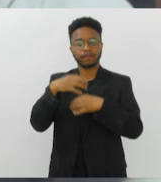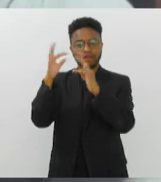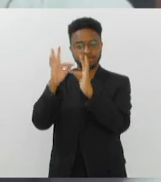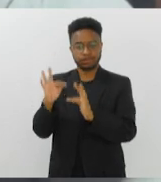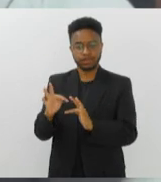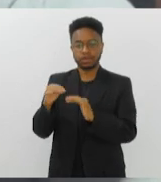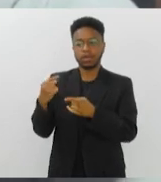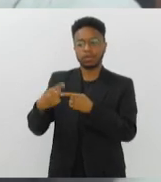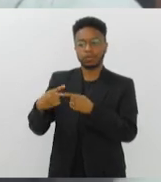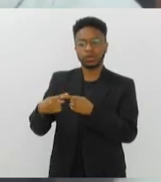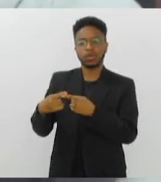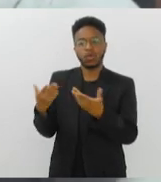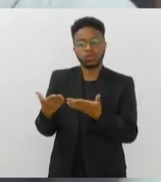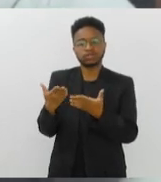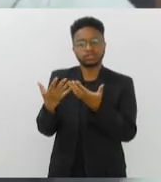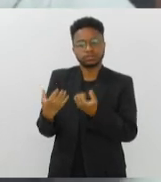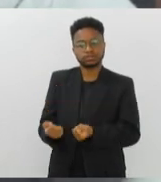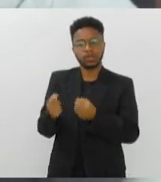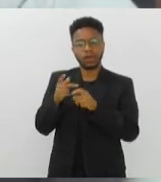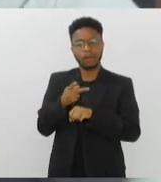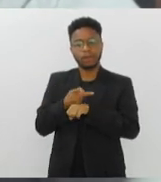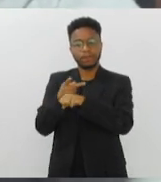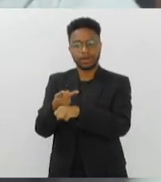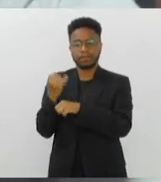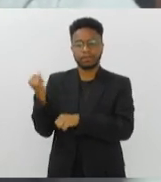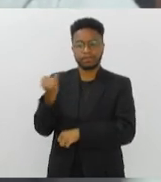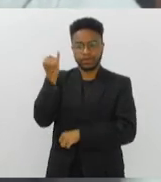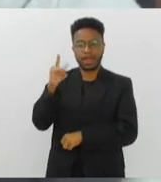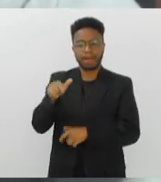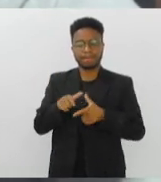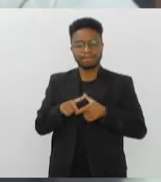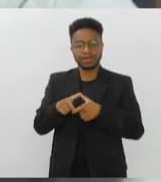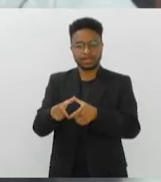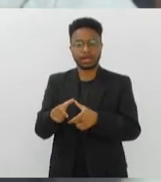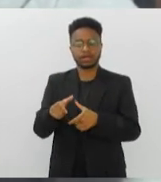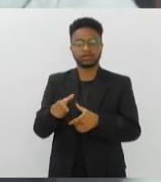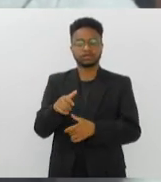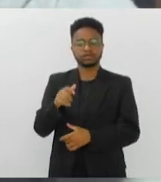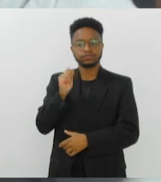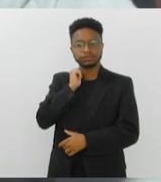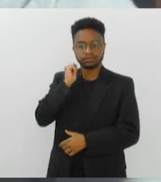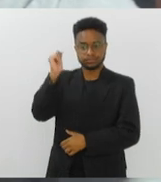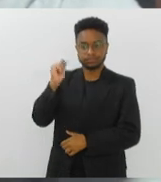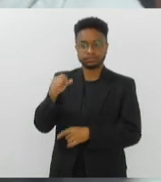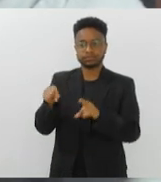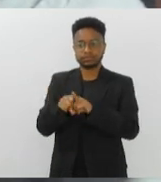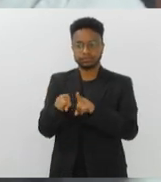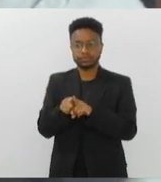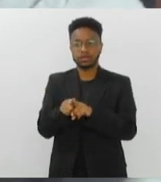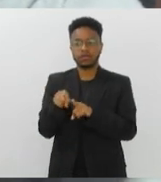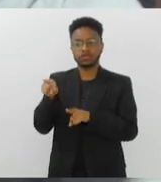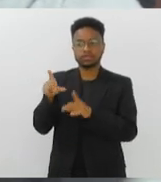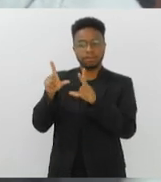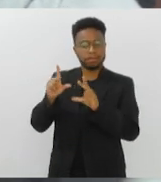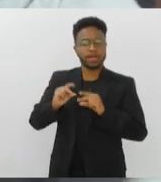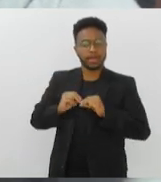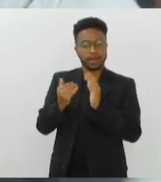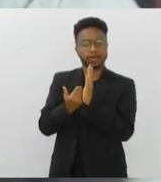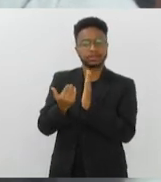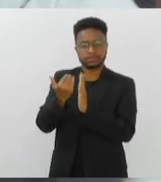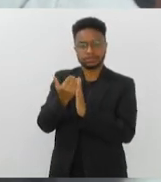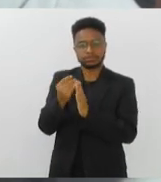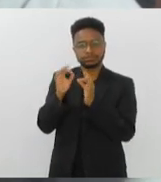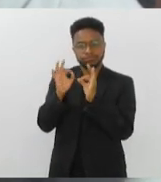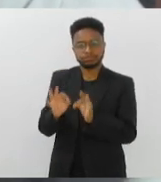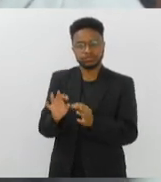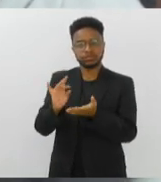você receber um prêmio tão importante como a Medalha Tiradentes. E se existe uma pessoa que merece essa medalha, essa